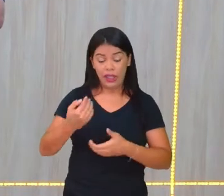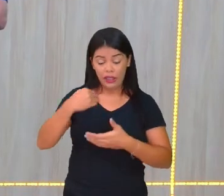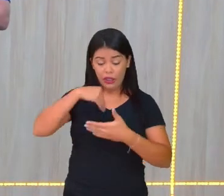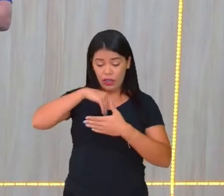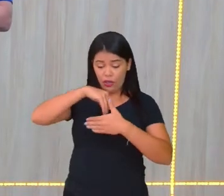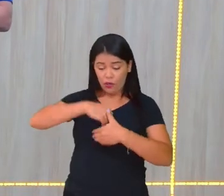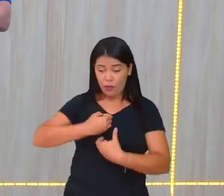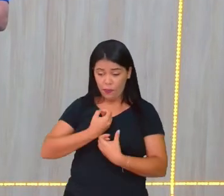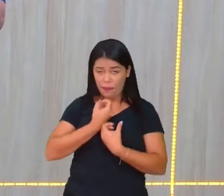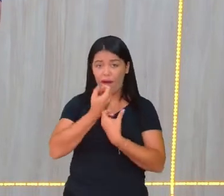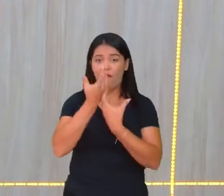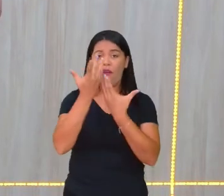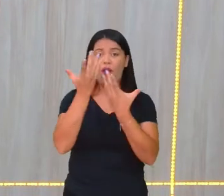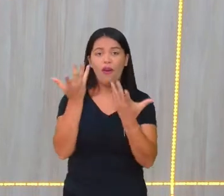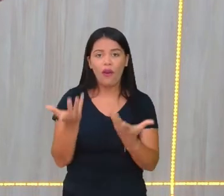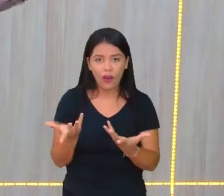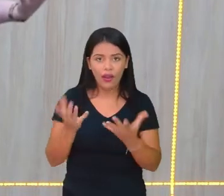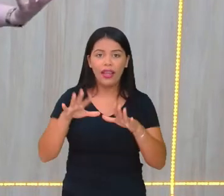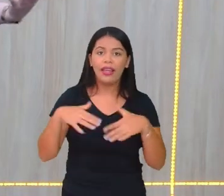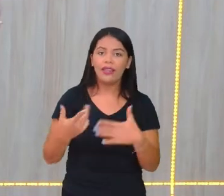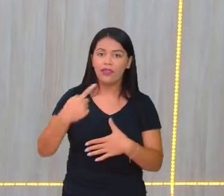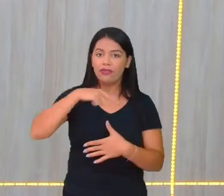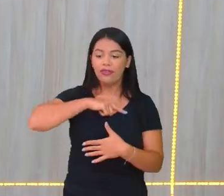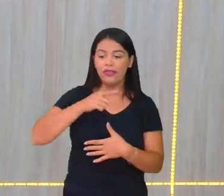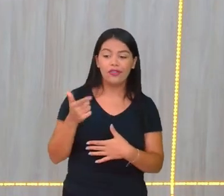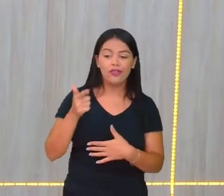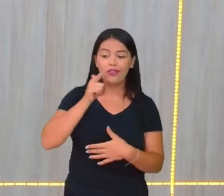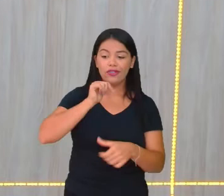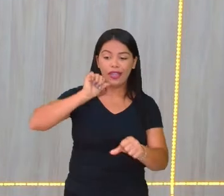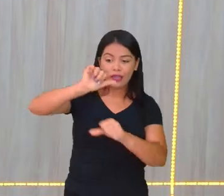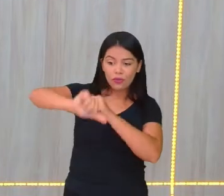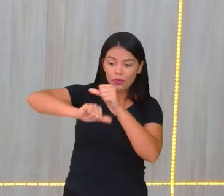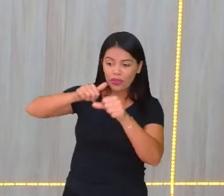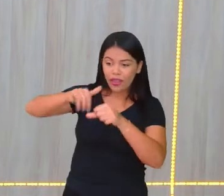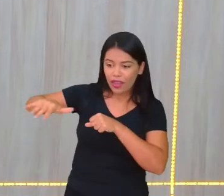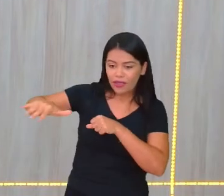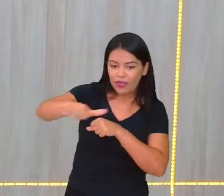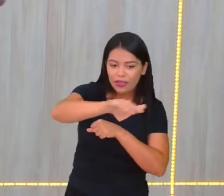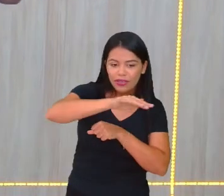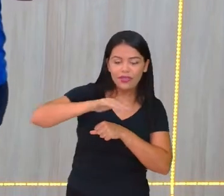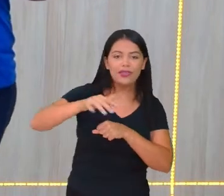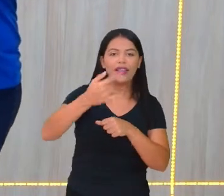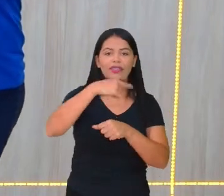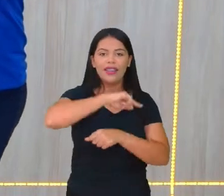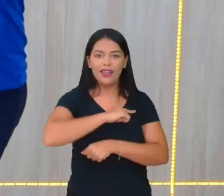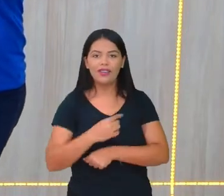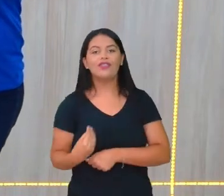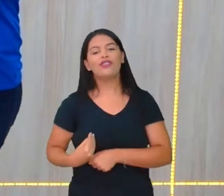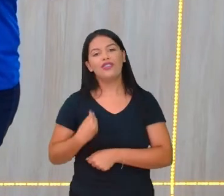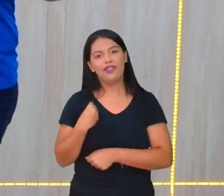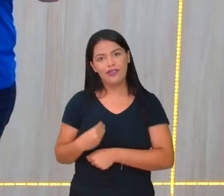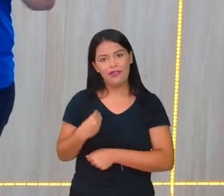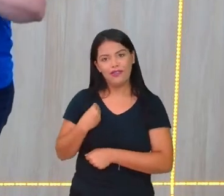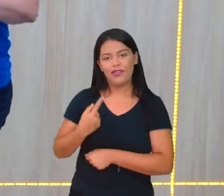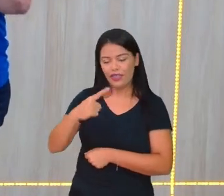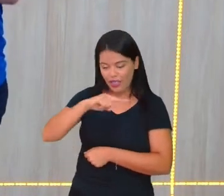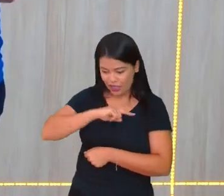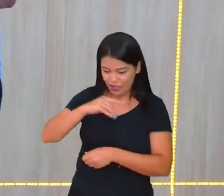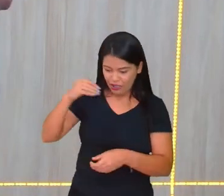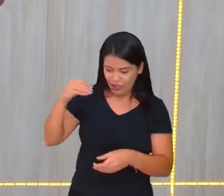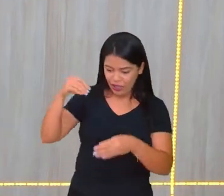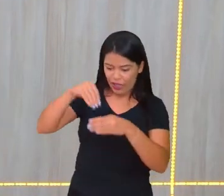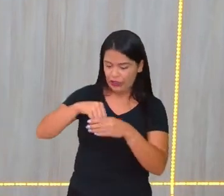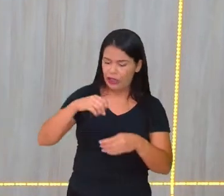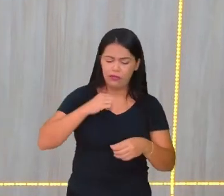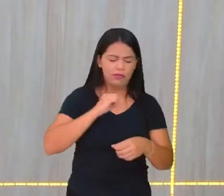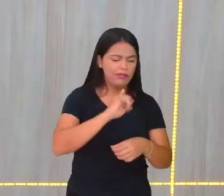fora. E aí vamos transformando os nossos ambientes, não é? Que estamos inseridos, seja